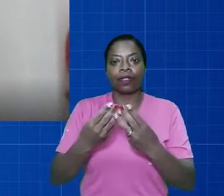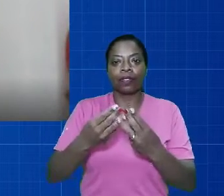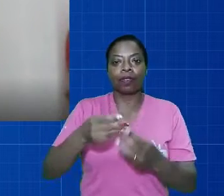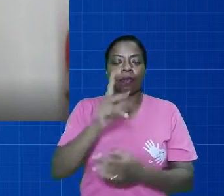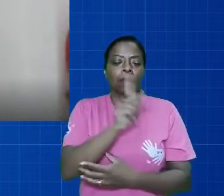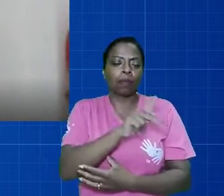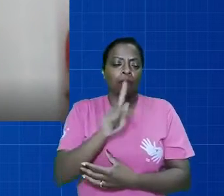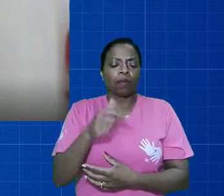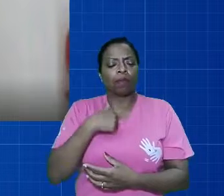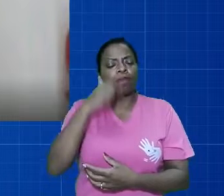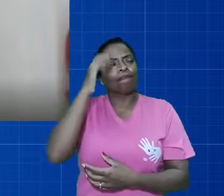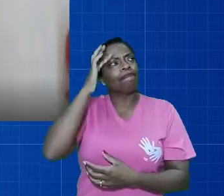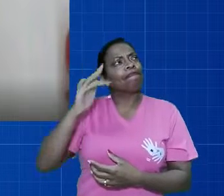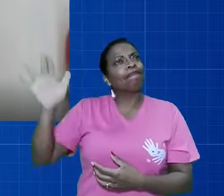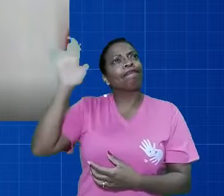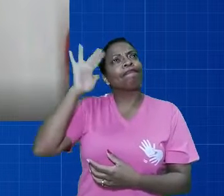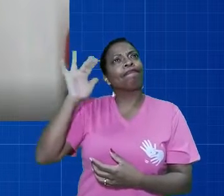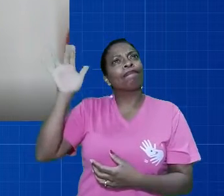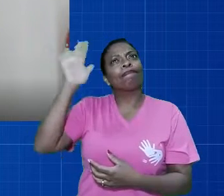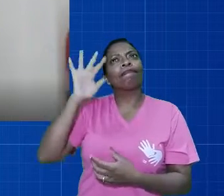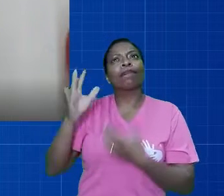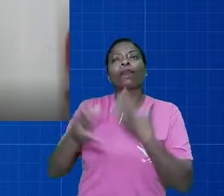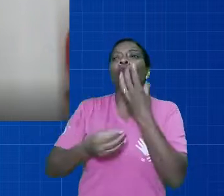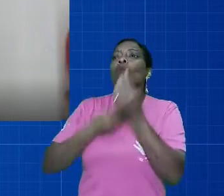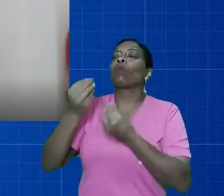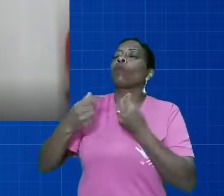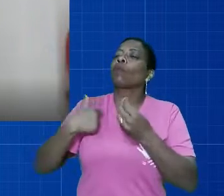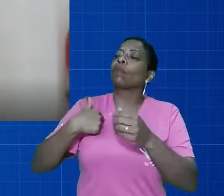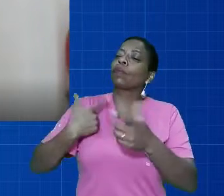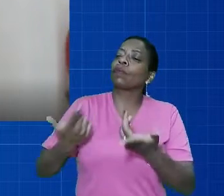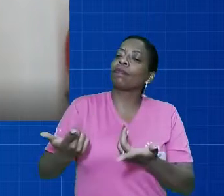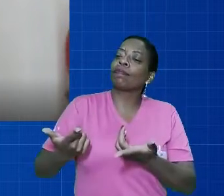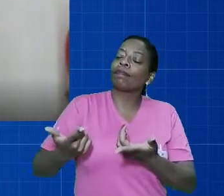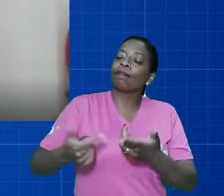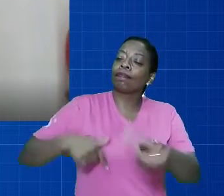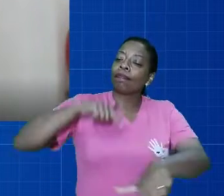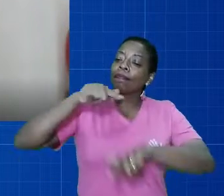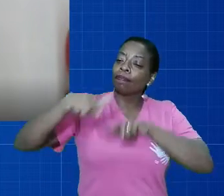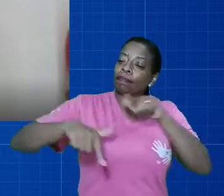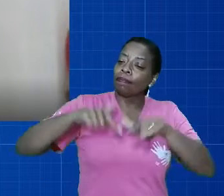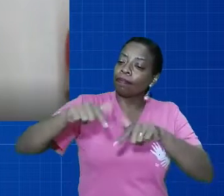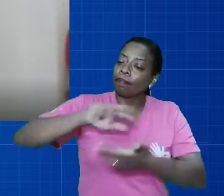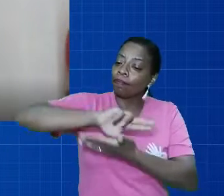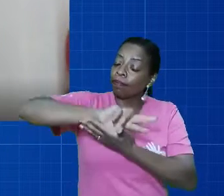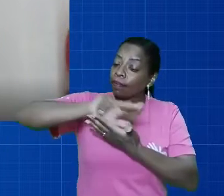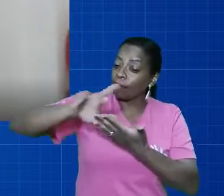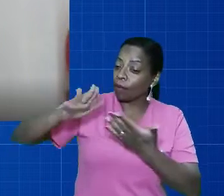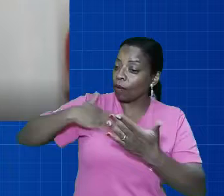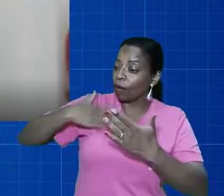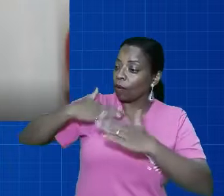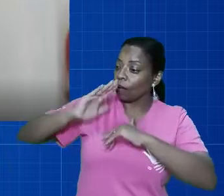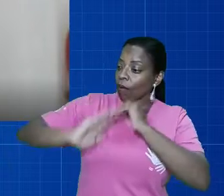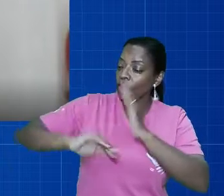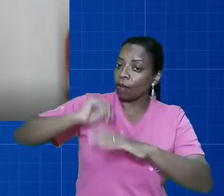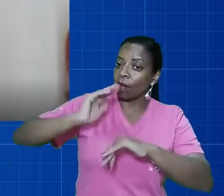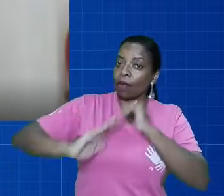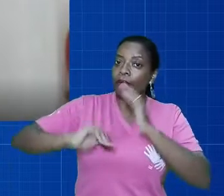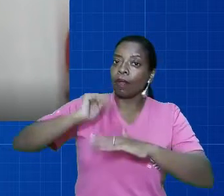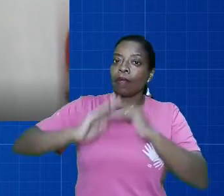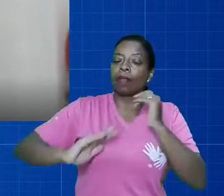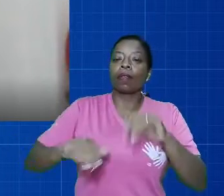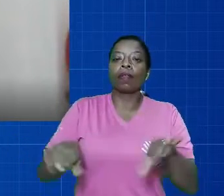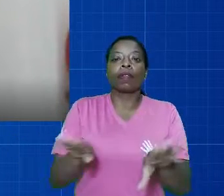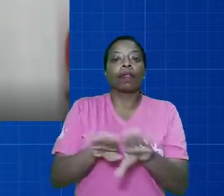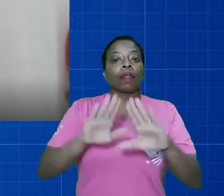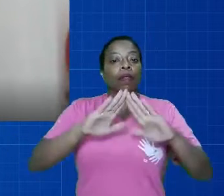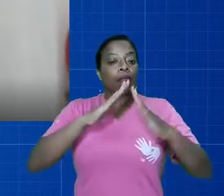isso e pensei como é que eu posso trabalhar essas questões, né, na minha prática da oficina e por consequência na escola, né,